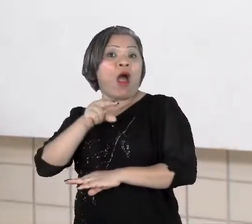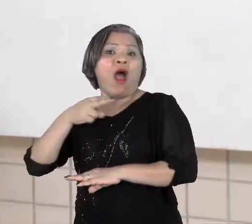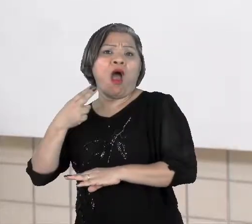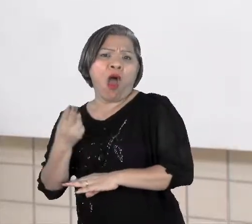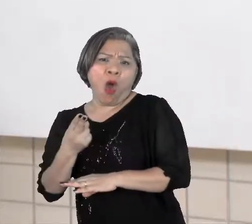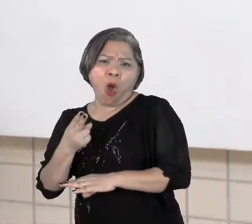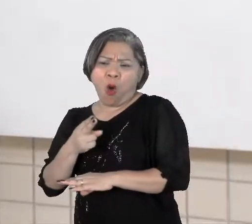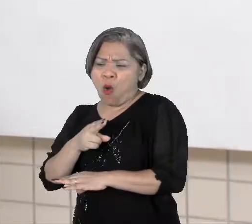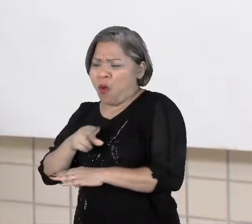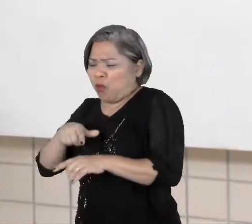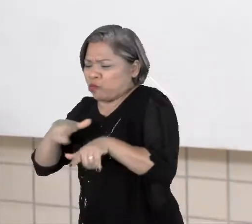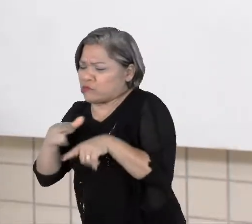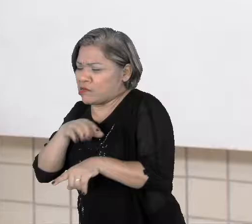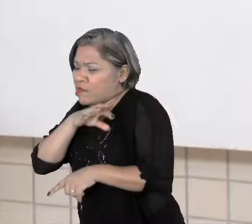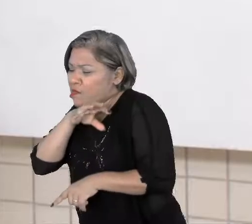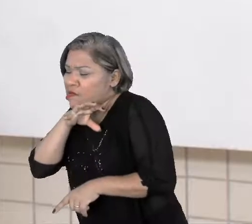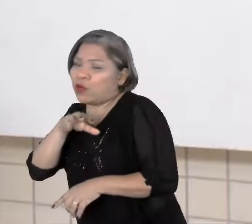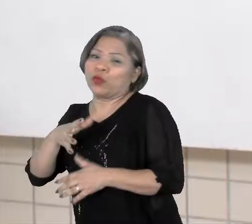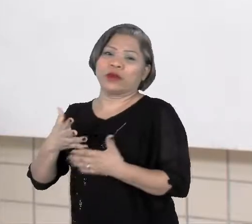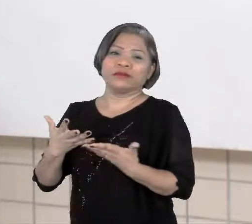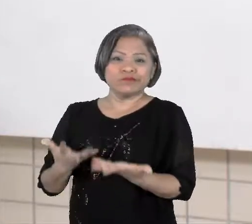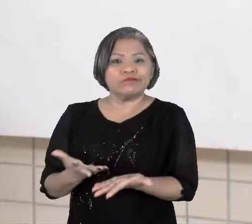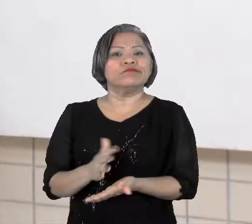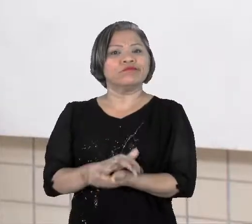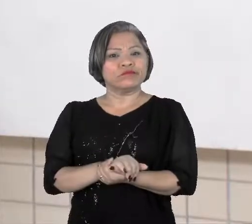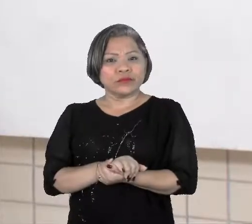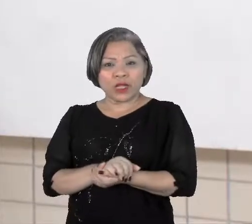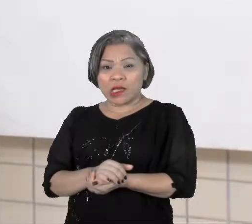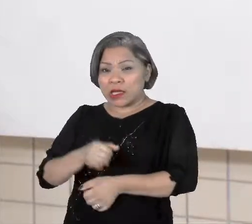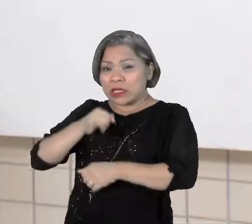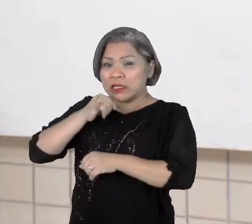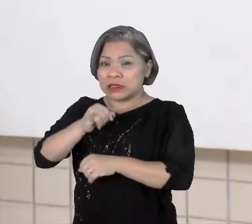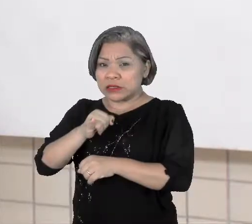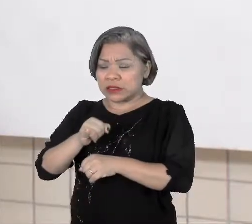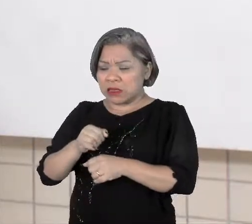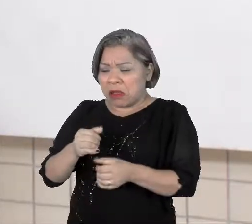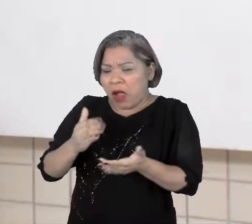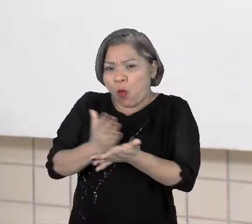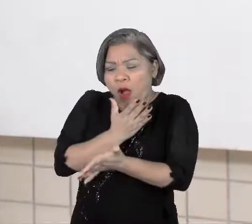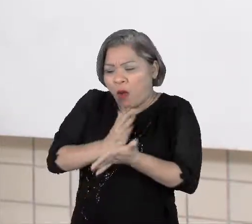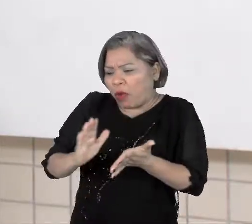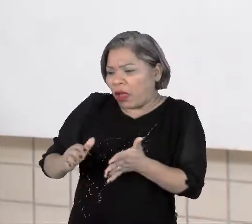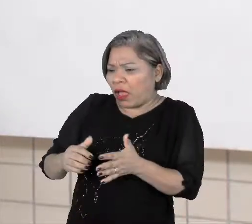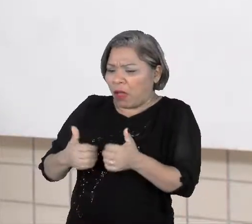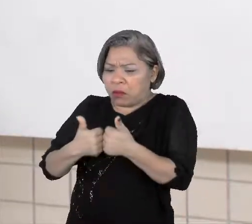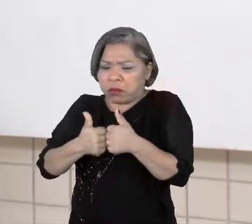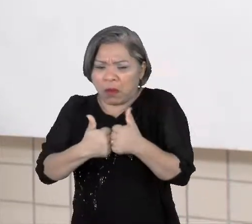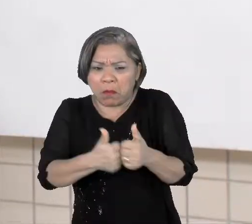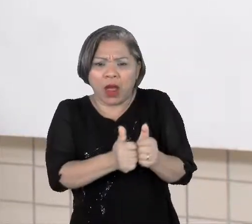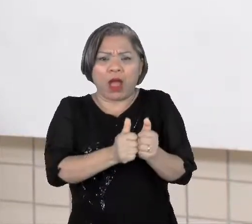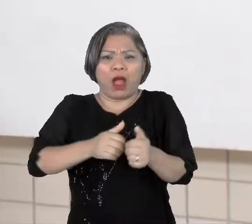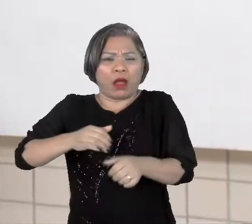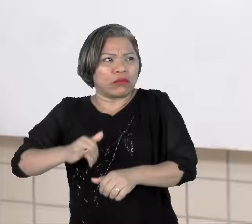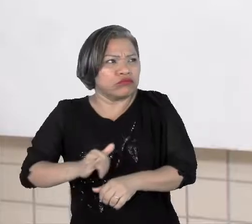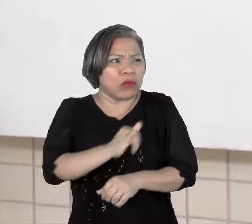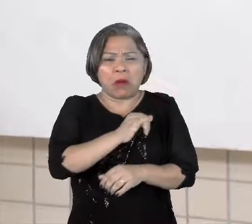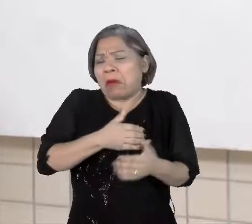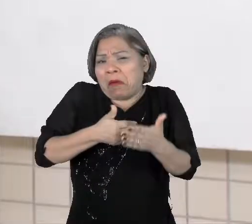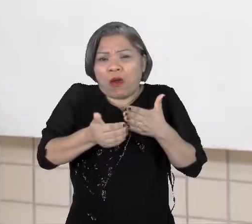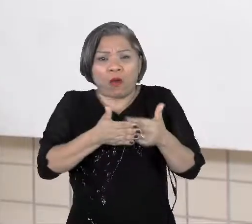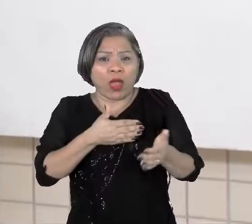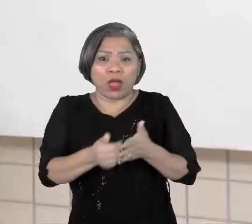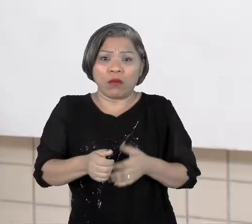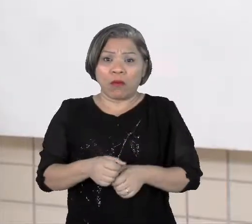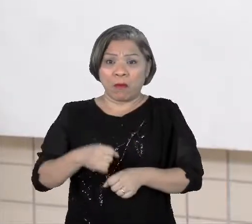condições degradantes de trabalho, quer restringindo qualquer meio sua locomoção em razão de dívida contraída pelo empregador,